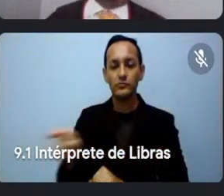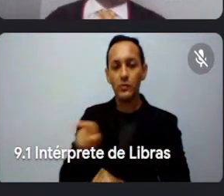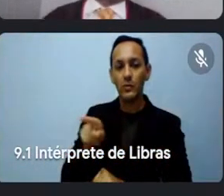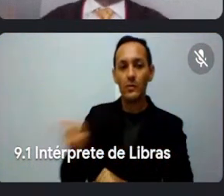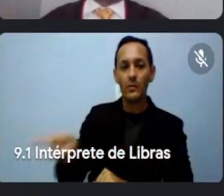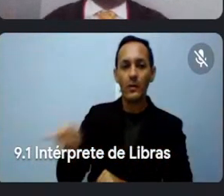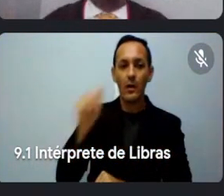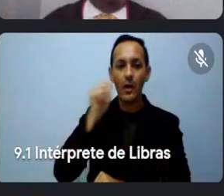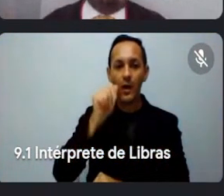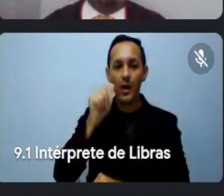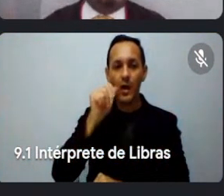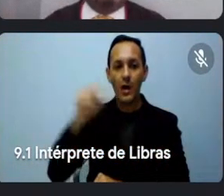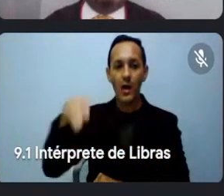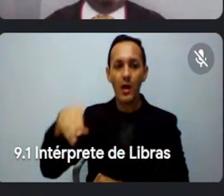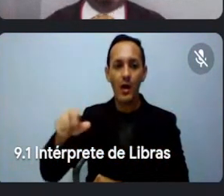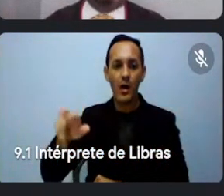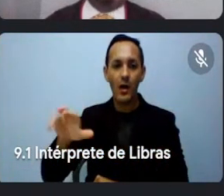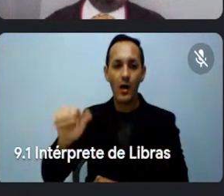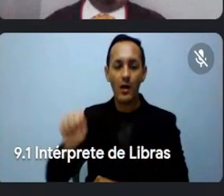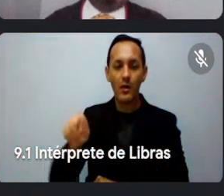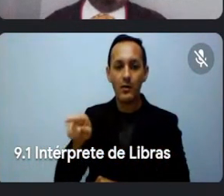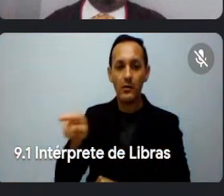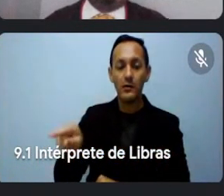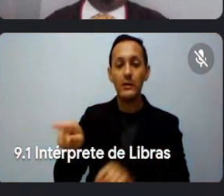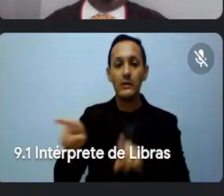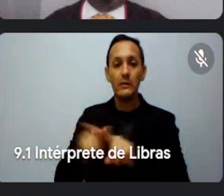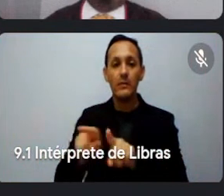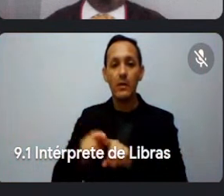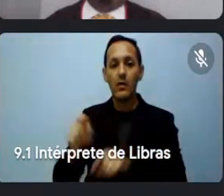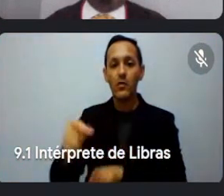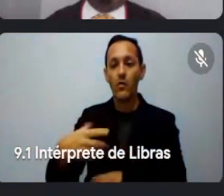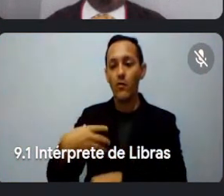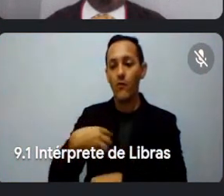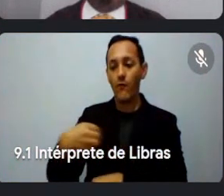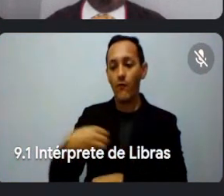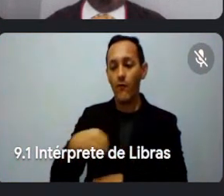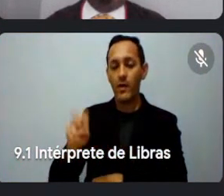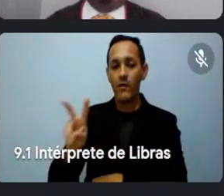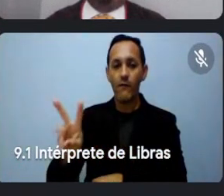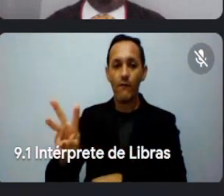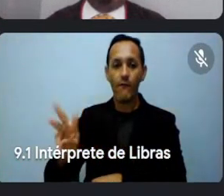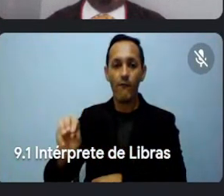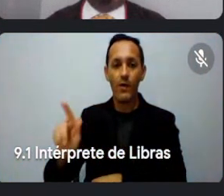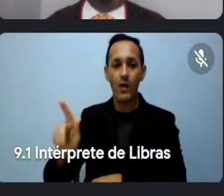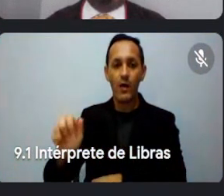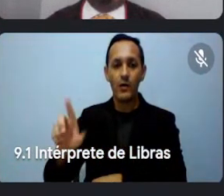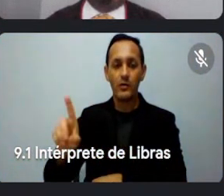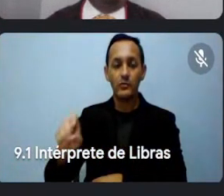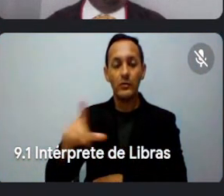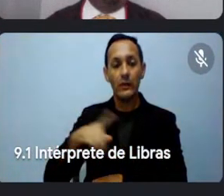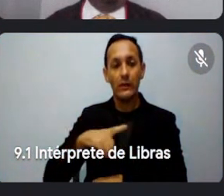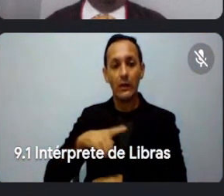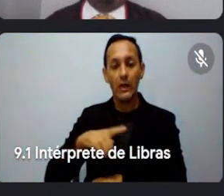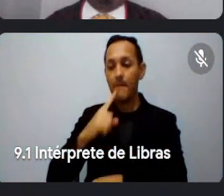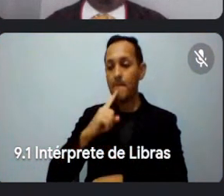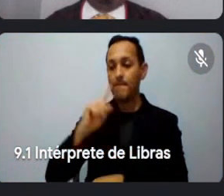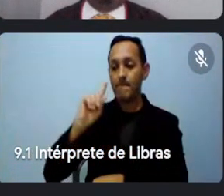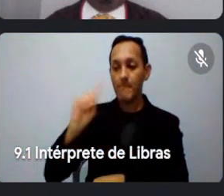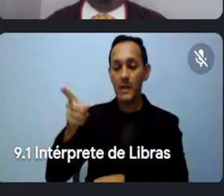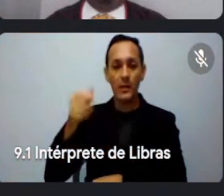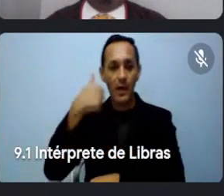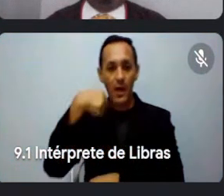confirmado o comprovado que o seu filho que é o senhor válido ele agia sob as ordens